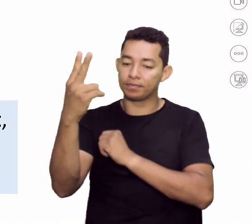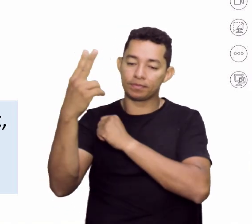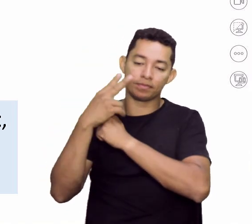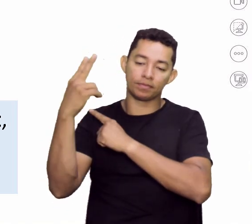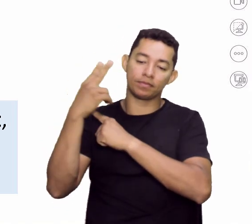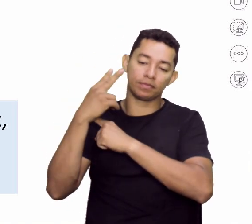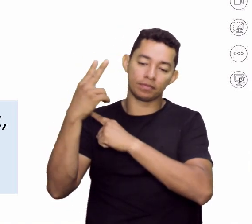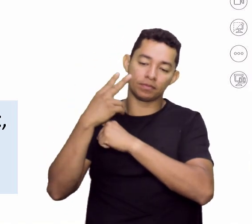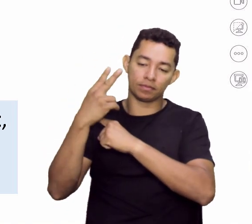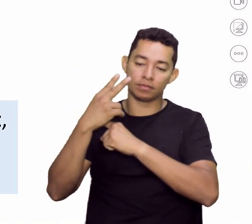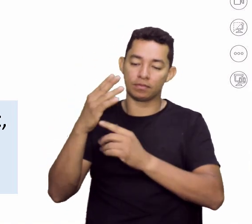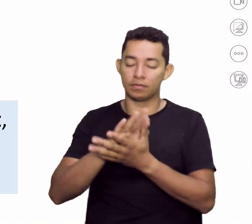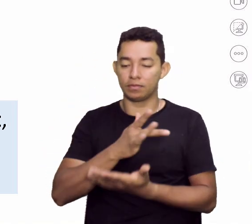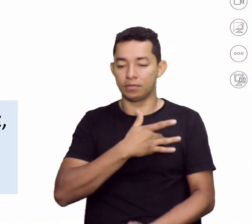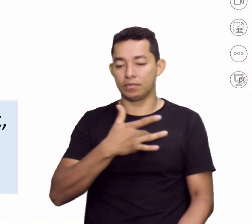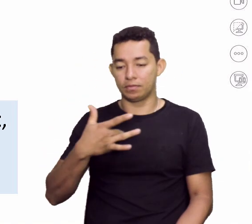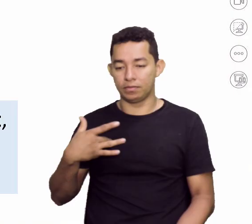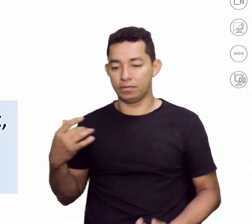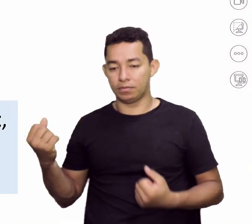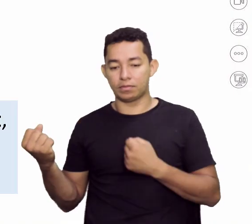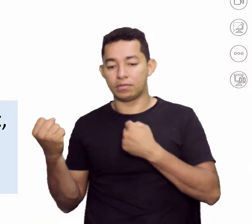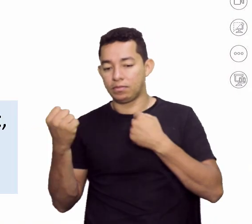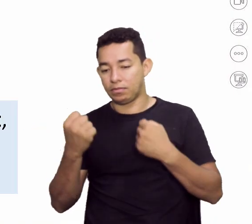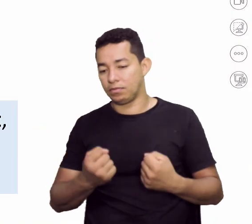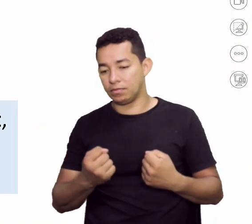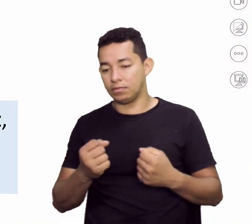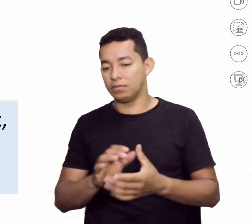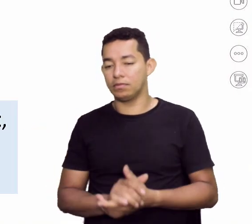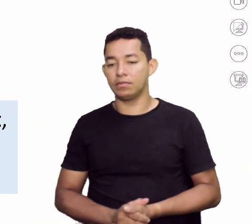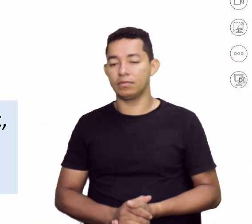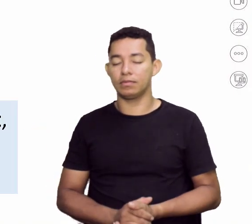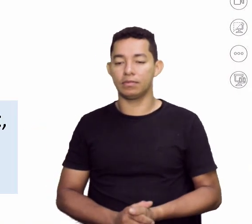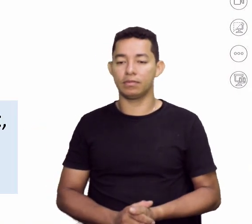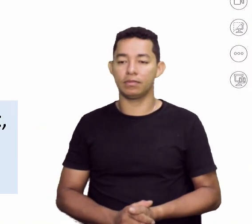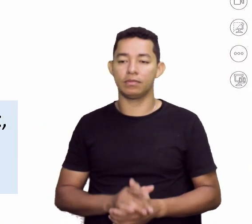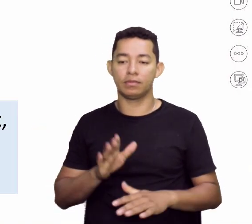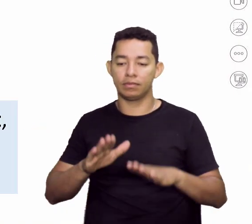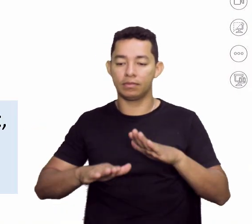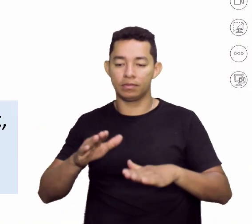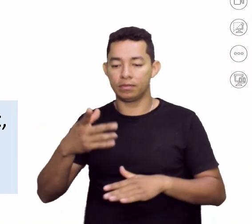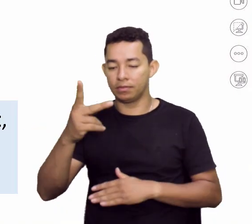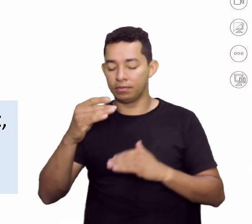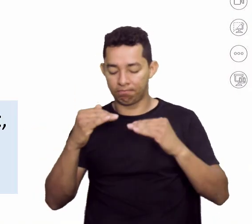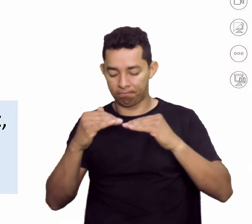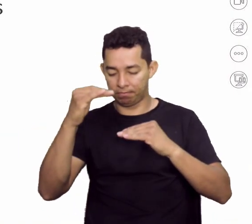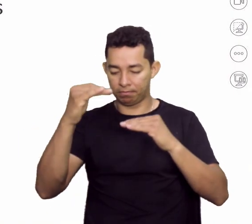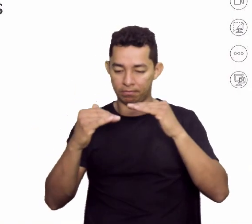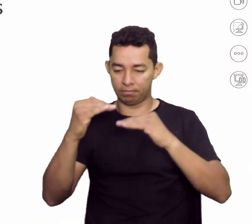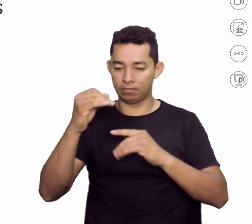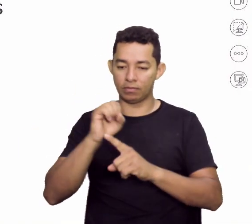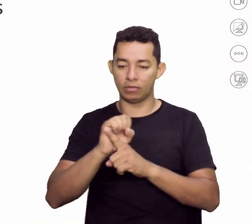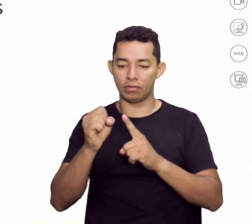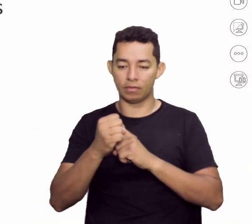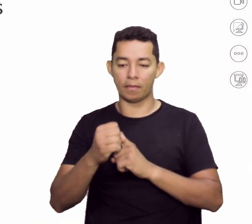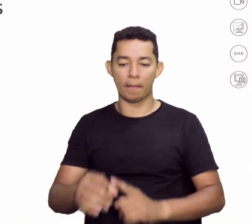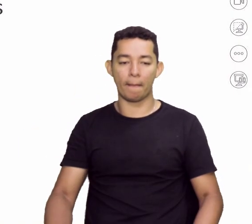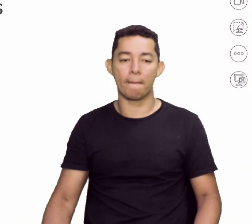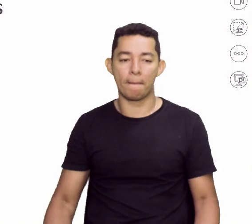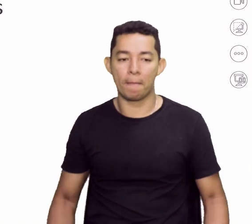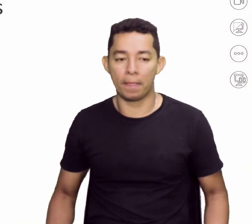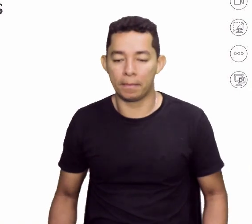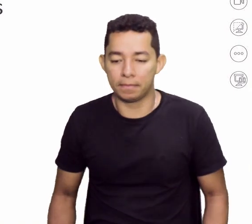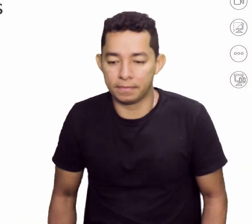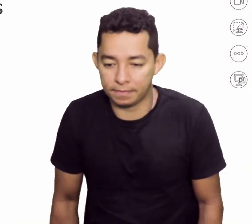poder, pedindo saúde, de acordo com o nível social da pessoa. Seguindo aqui, olha,